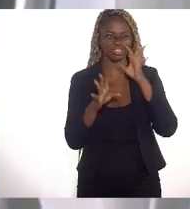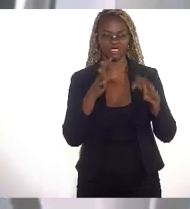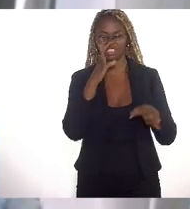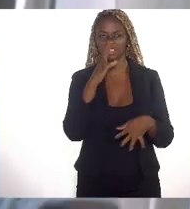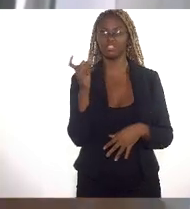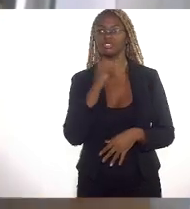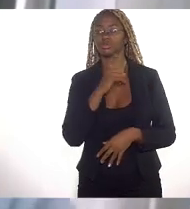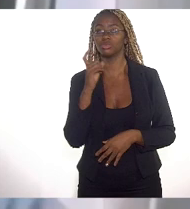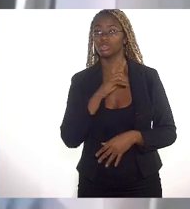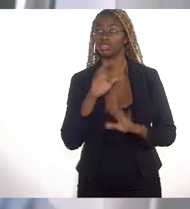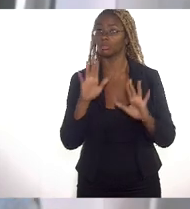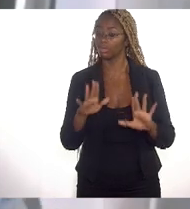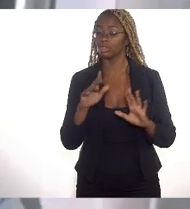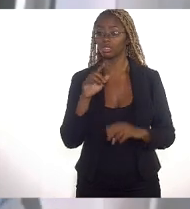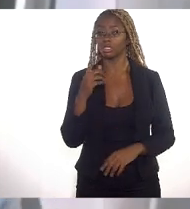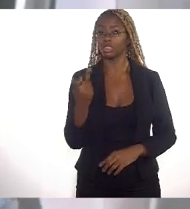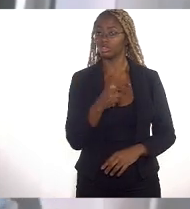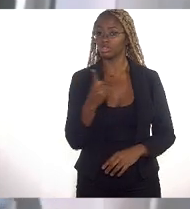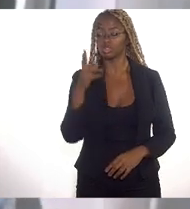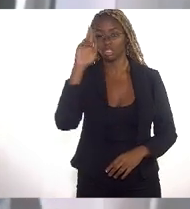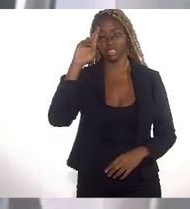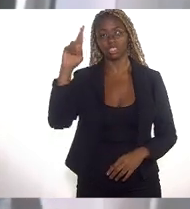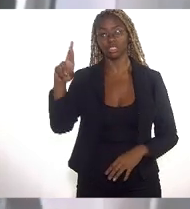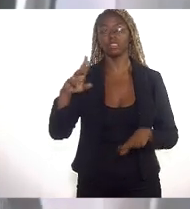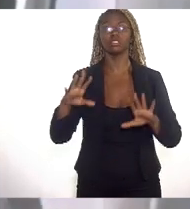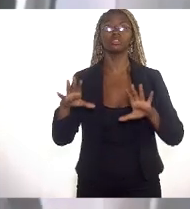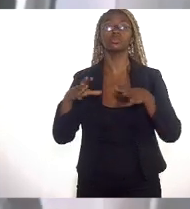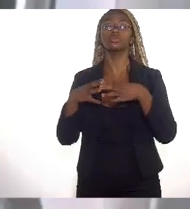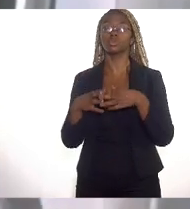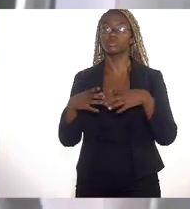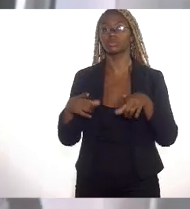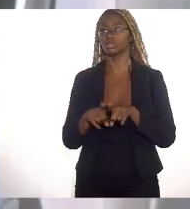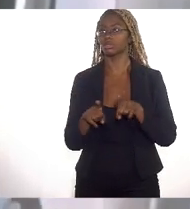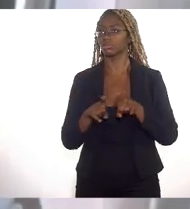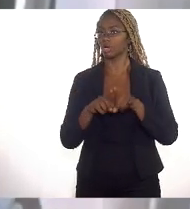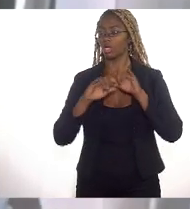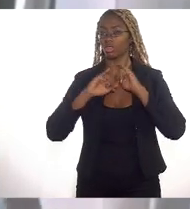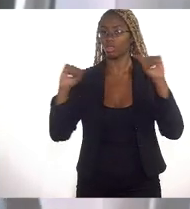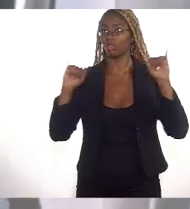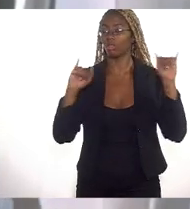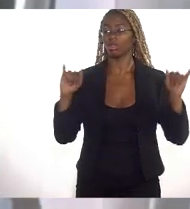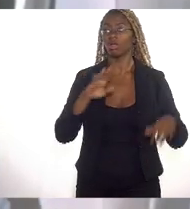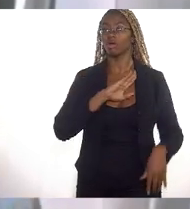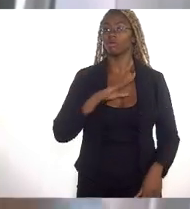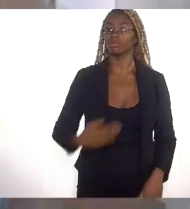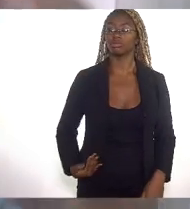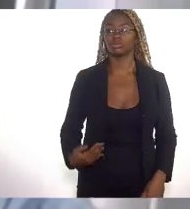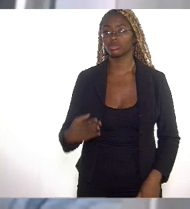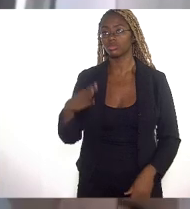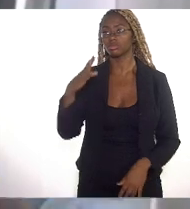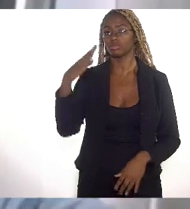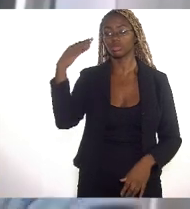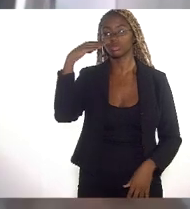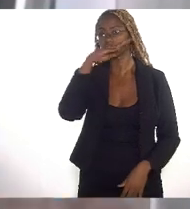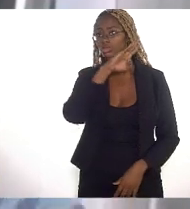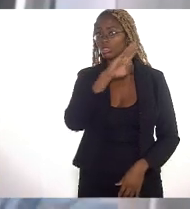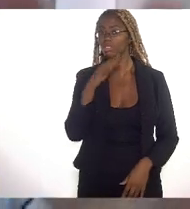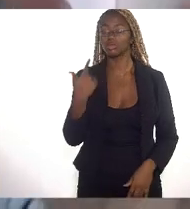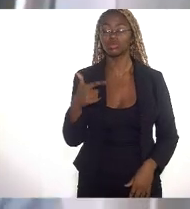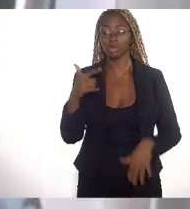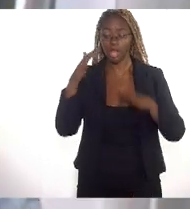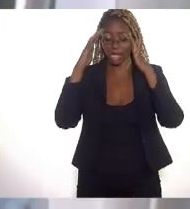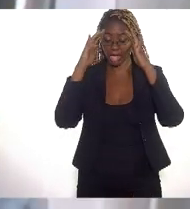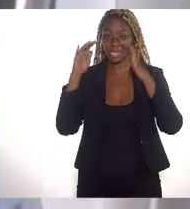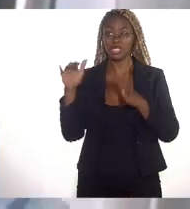verdade, o que essas lideranças, essas entidades têm divulgado é que o governo Bolsonaro não tem cumprido o